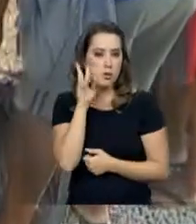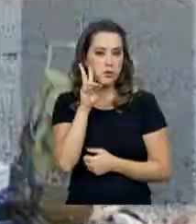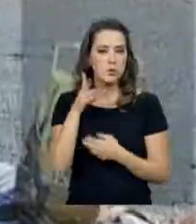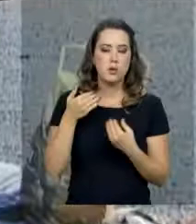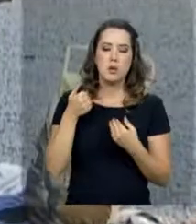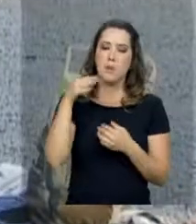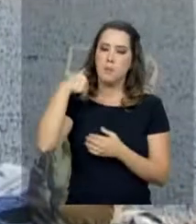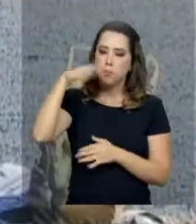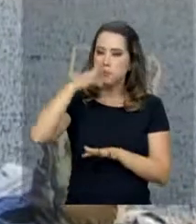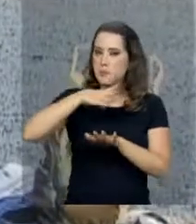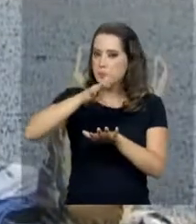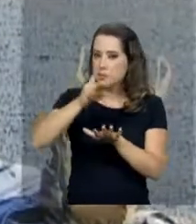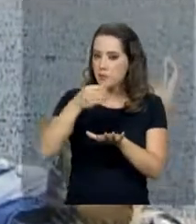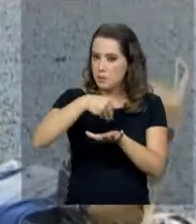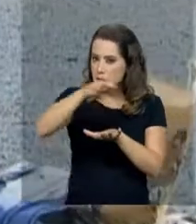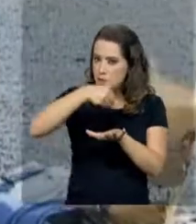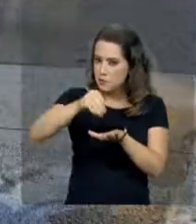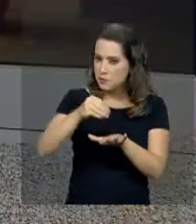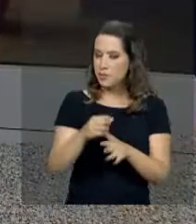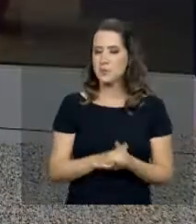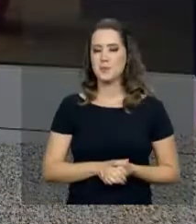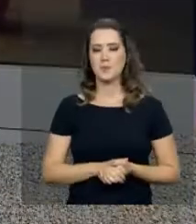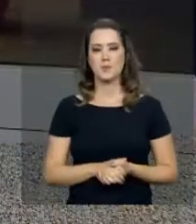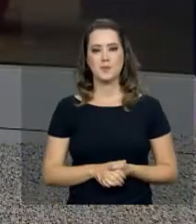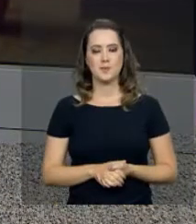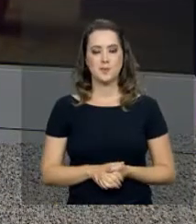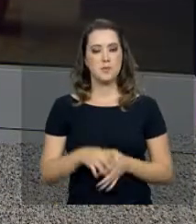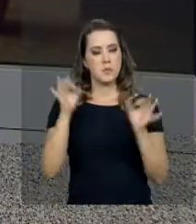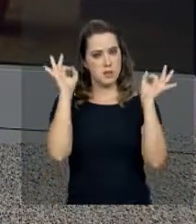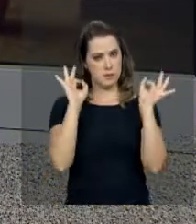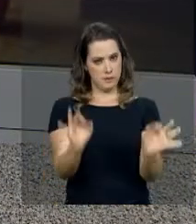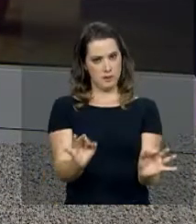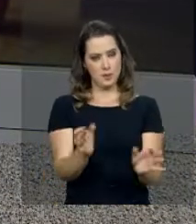mais informações para vocês. Voltamos com você, Roberto. Está